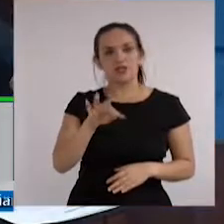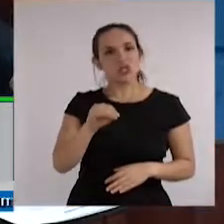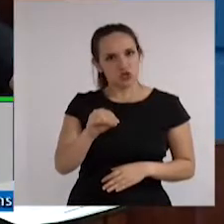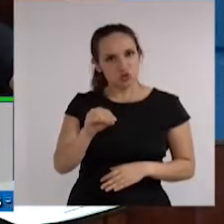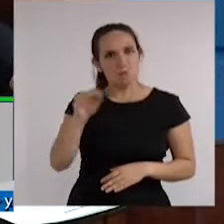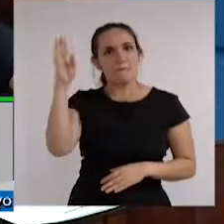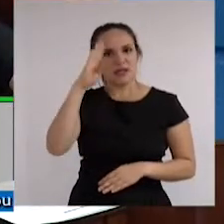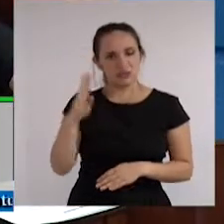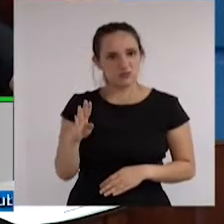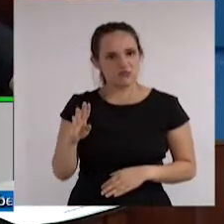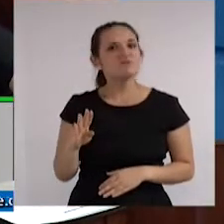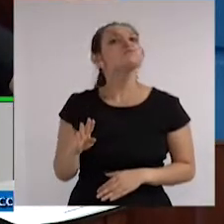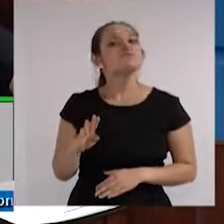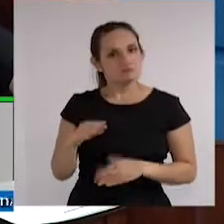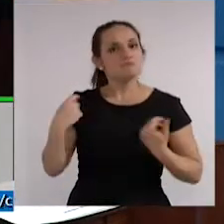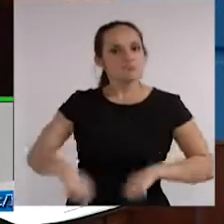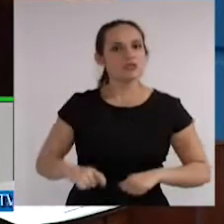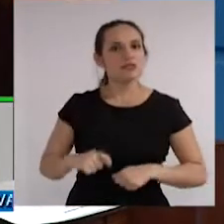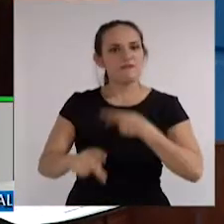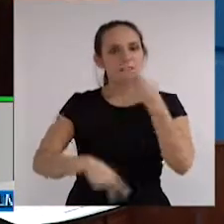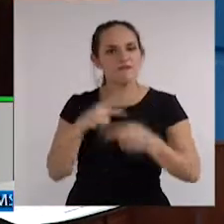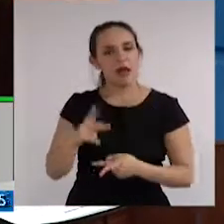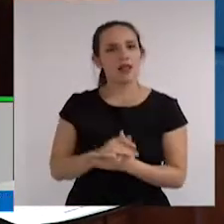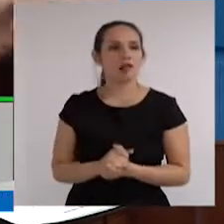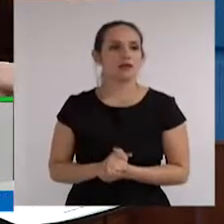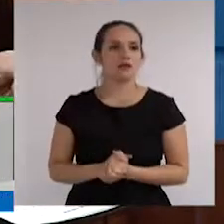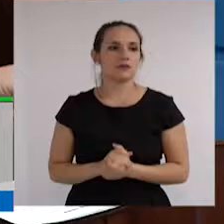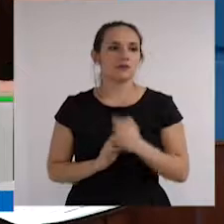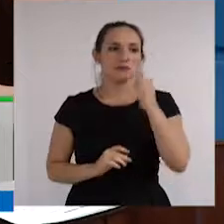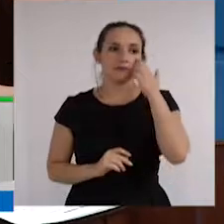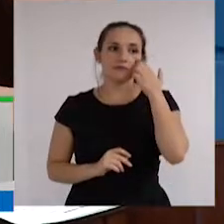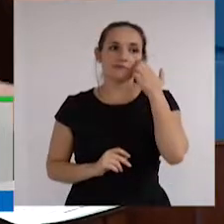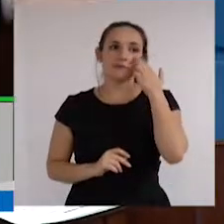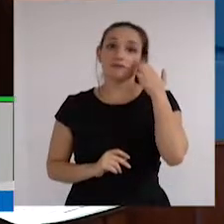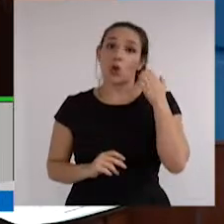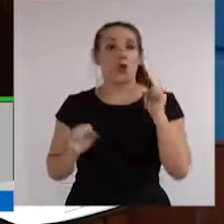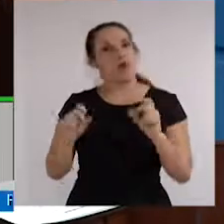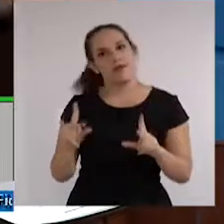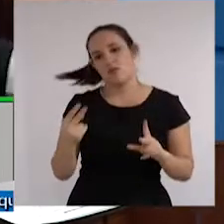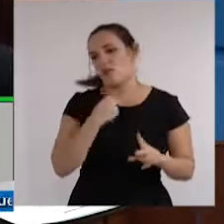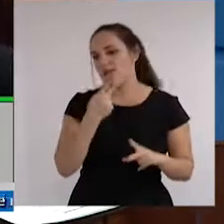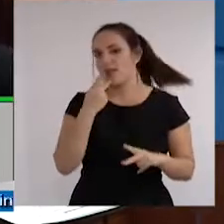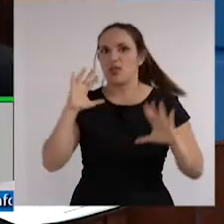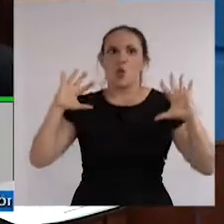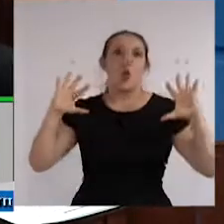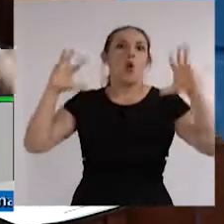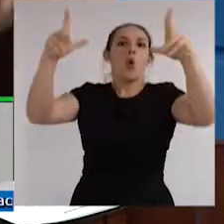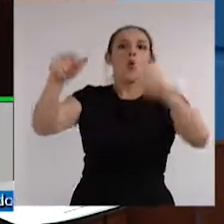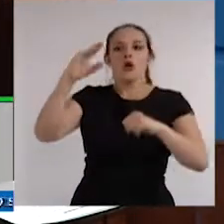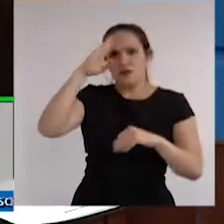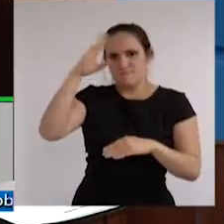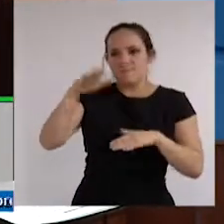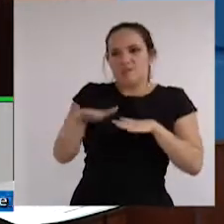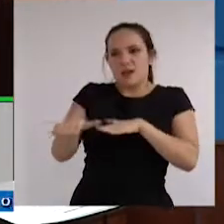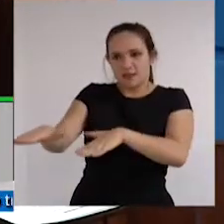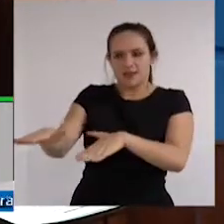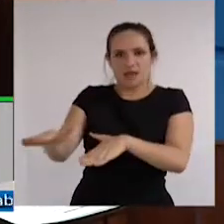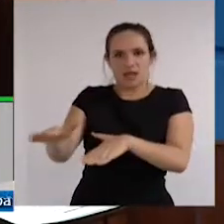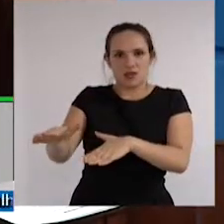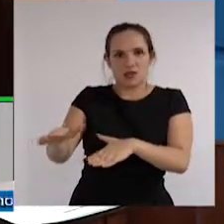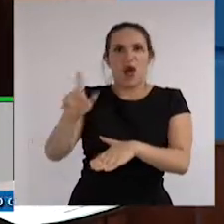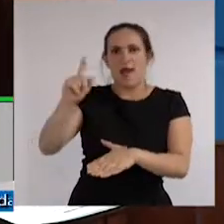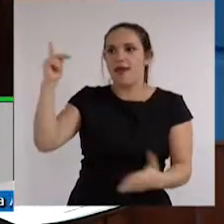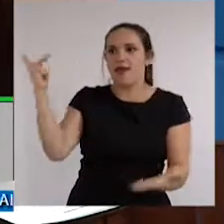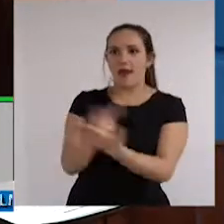nação. Nós não podemos condenar o Exército como um todo, todas as pessoas, mas como